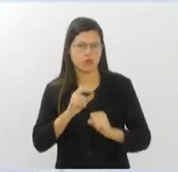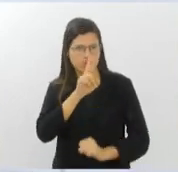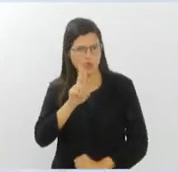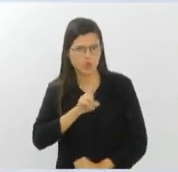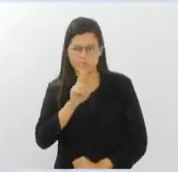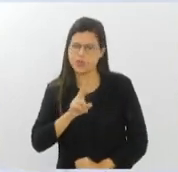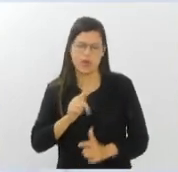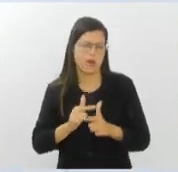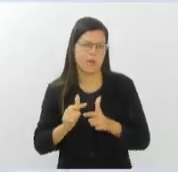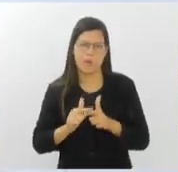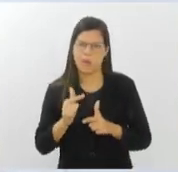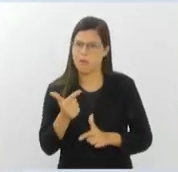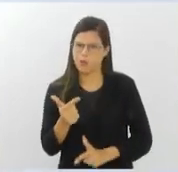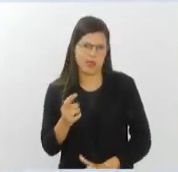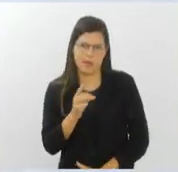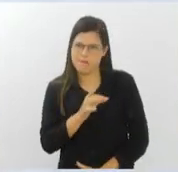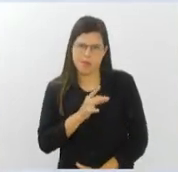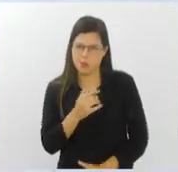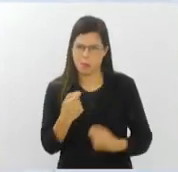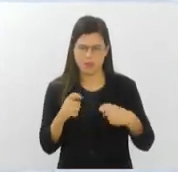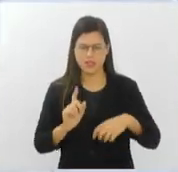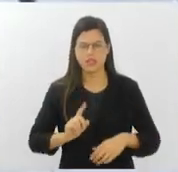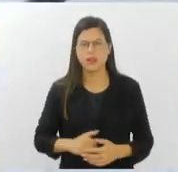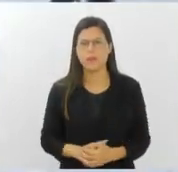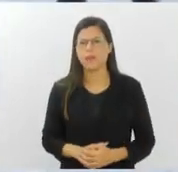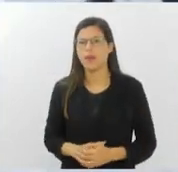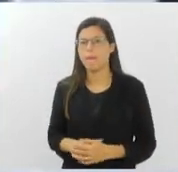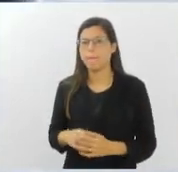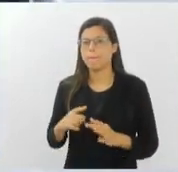sem medo. Agora, tem alguma dosagem